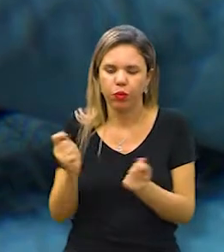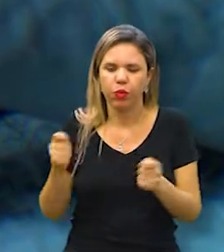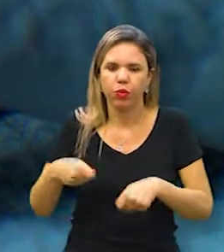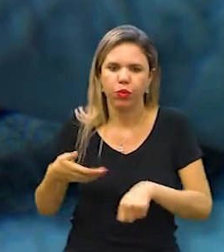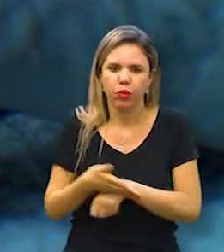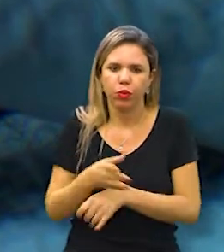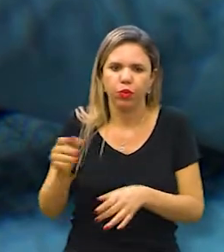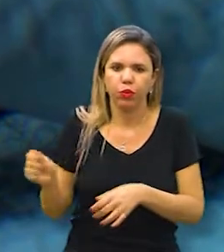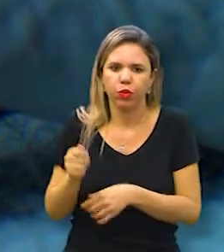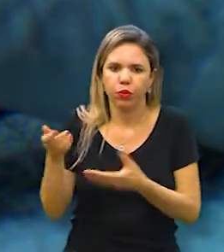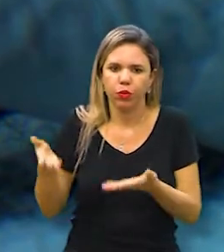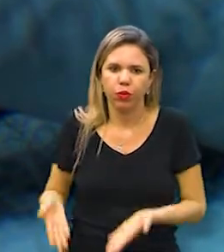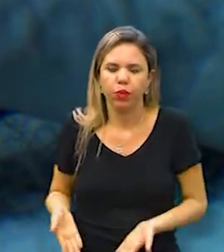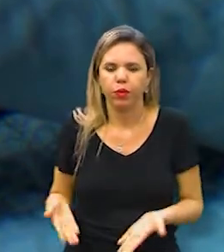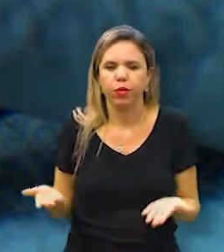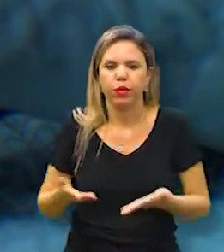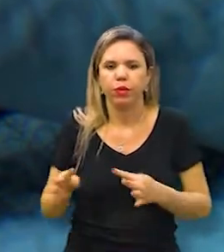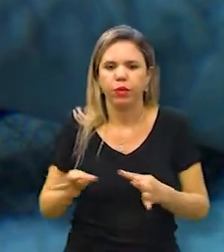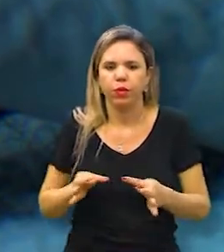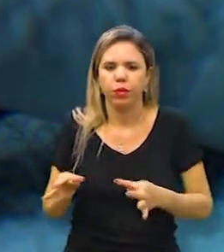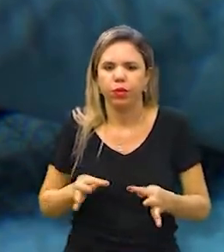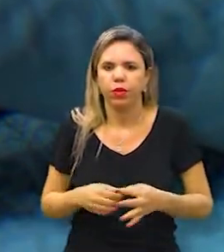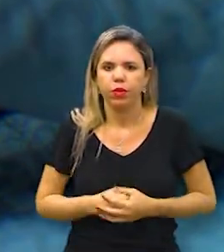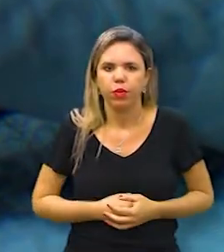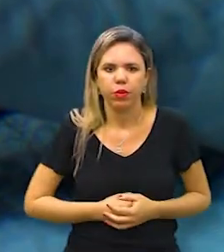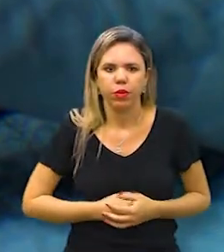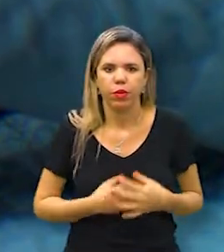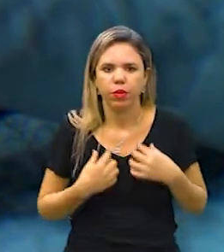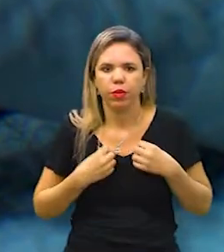com a Associação de Terapia Funcional.